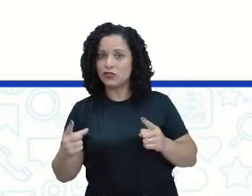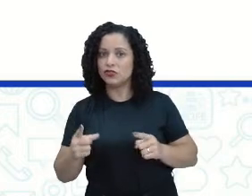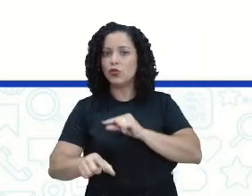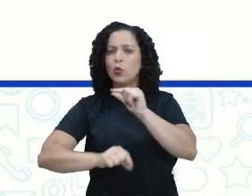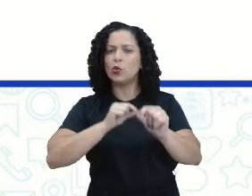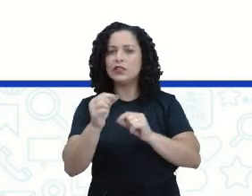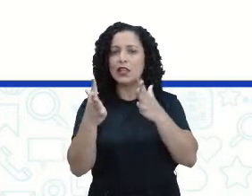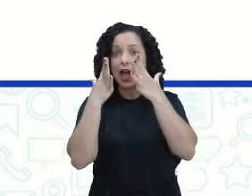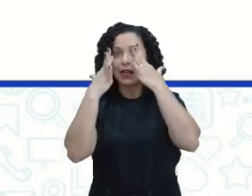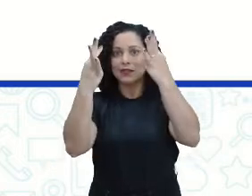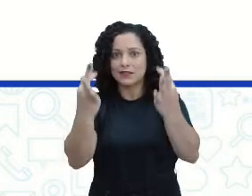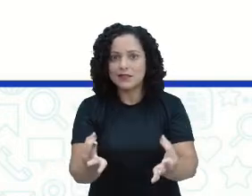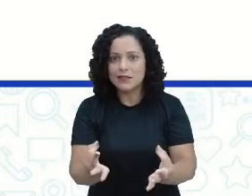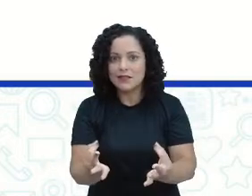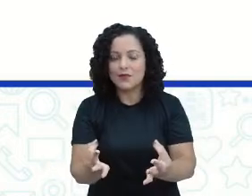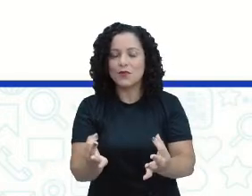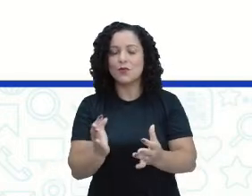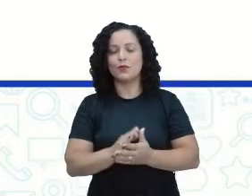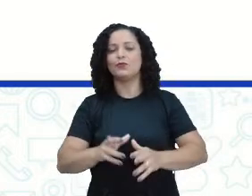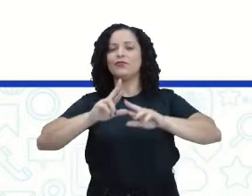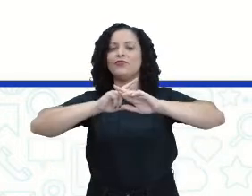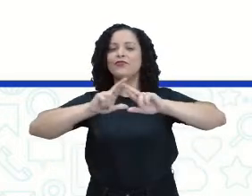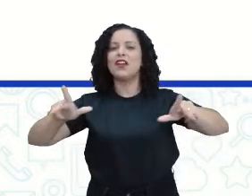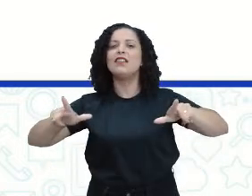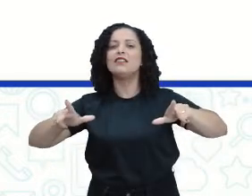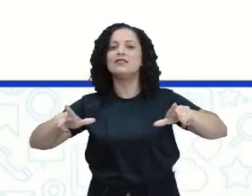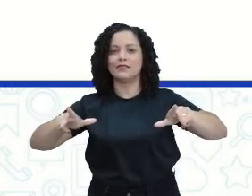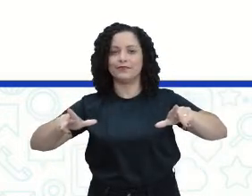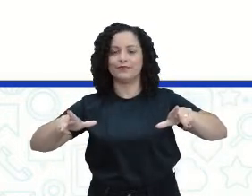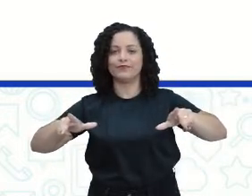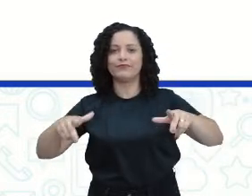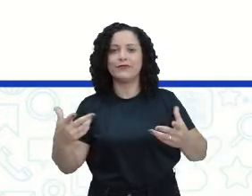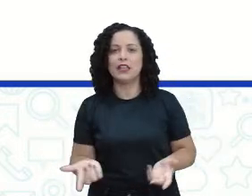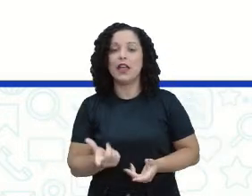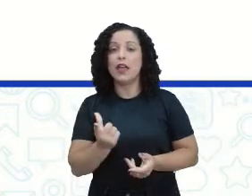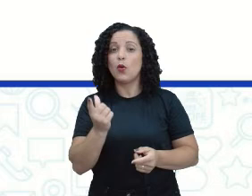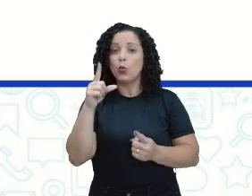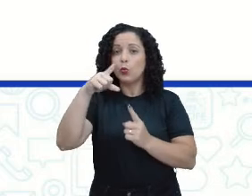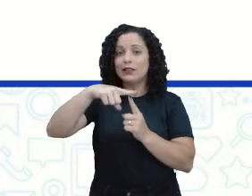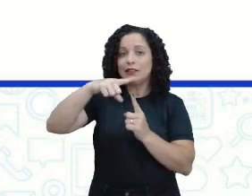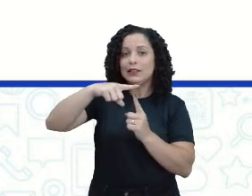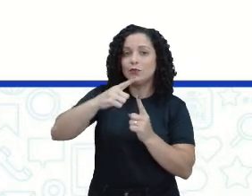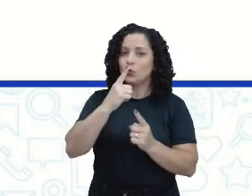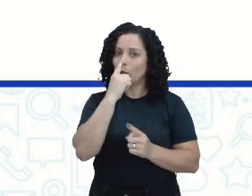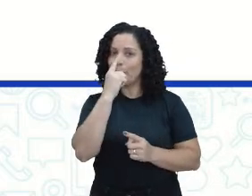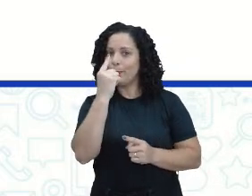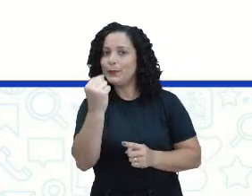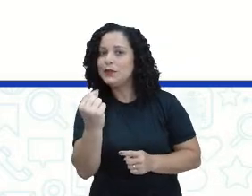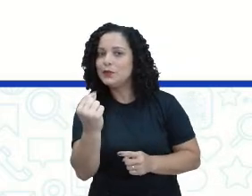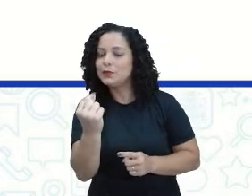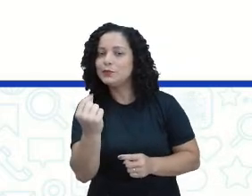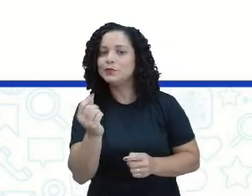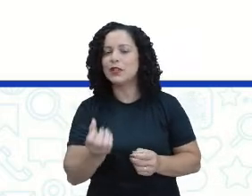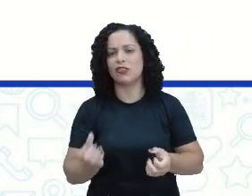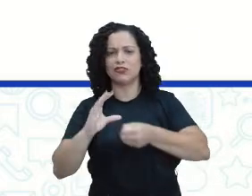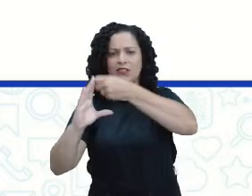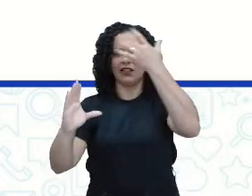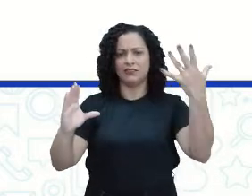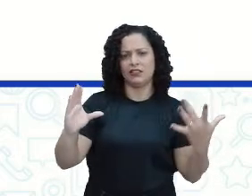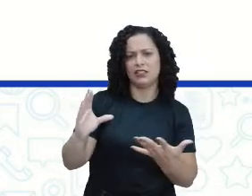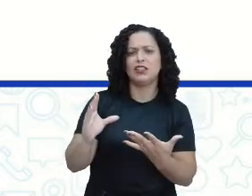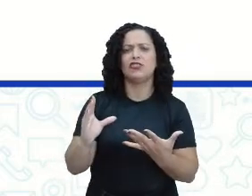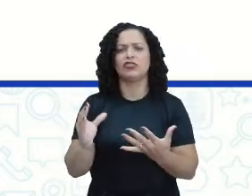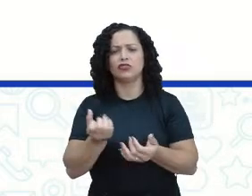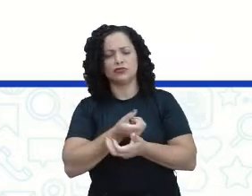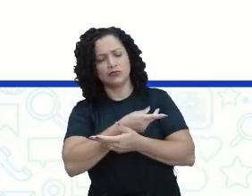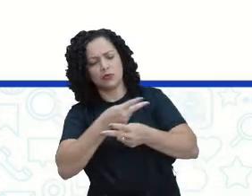muita atenção, a questão aí da diferença, que é o formato do bico. Então aí, na distribuição e característica dos organismos,